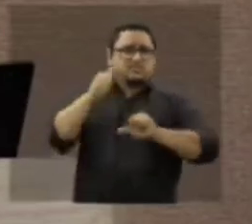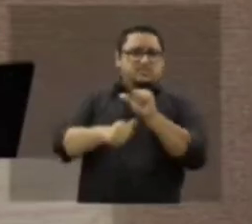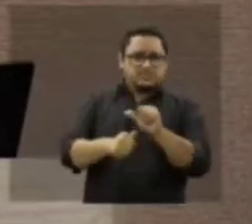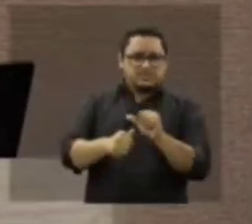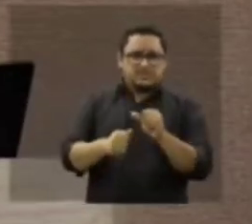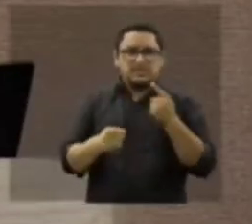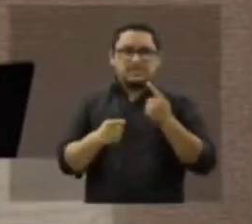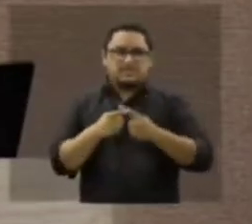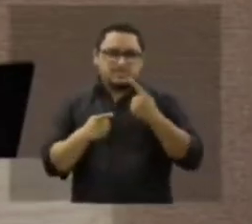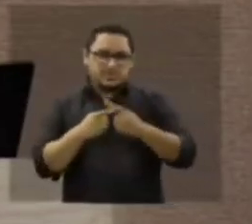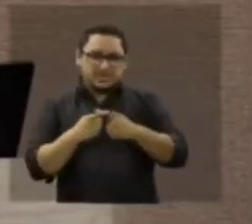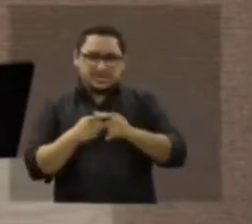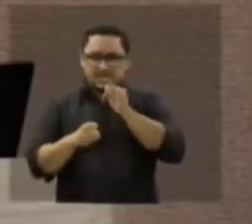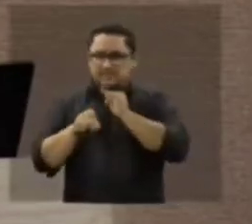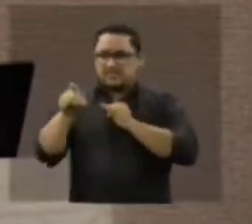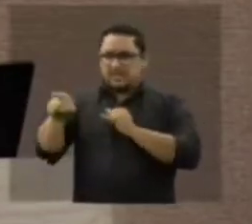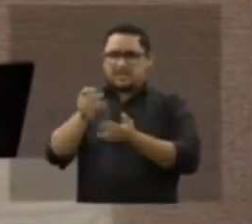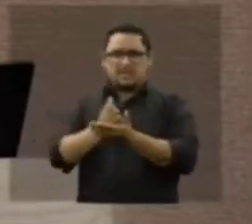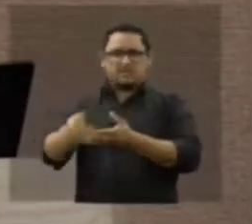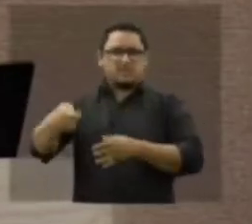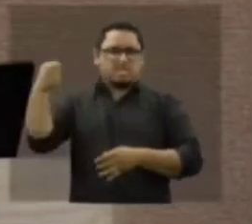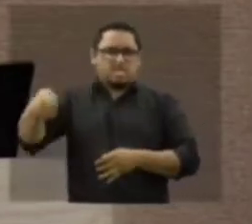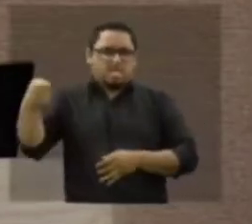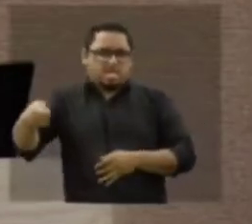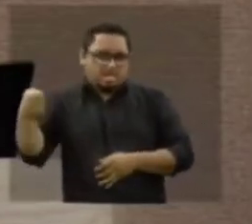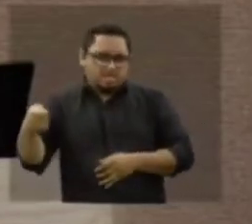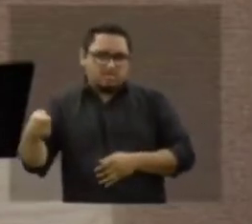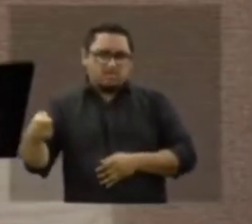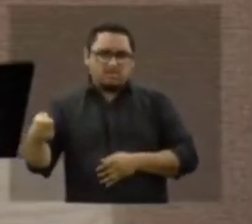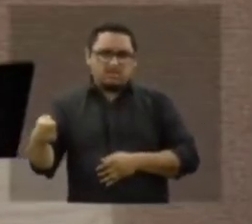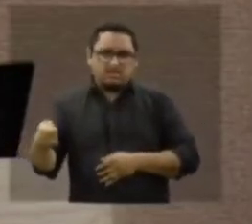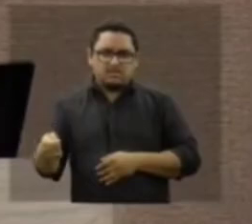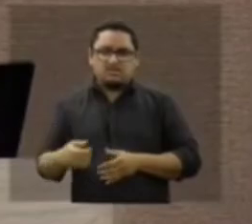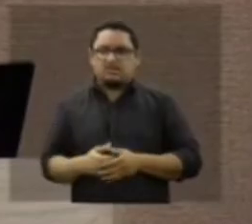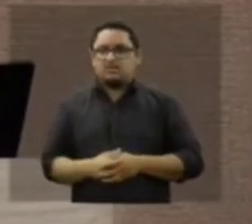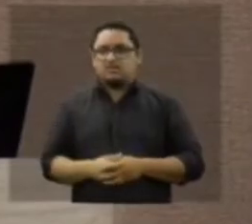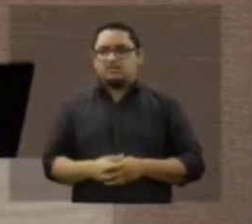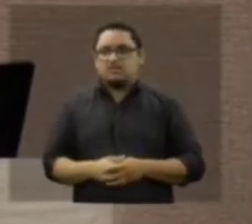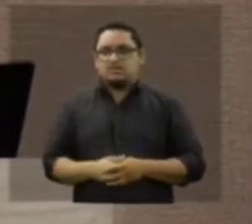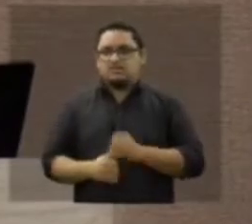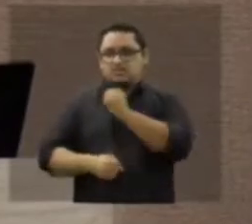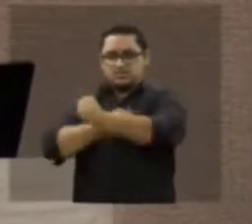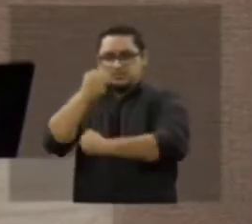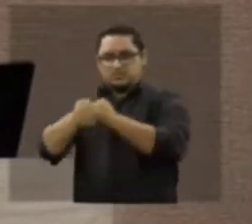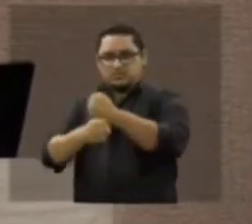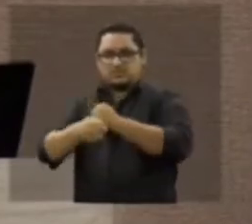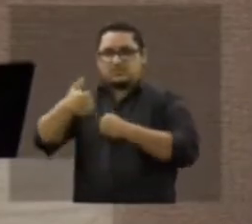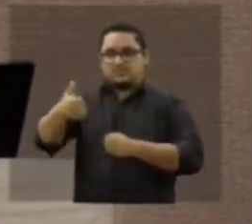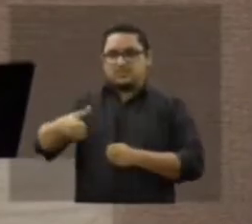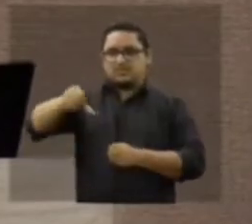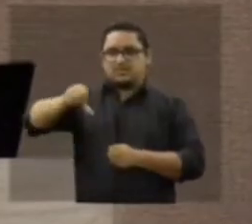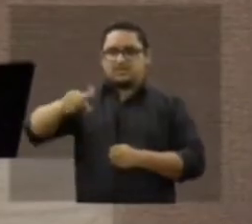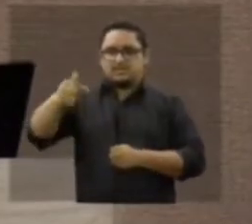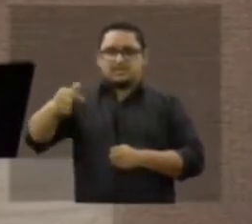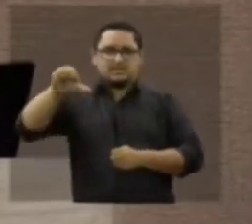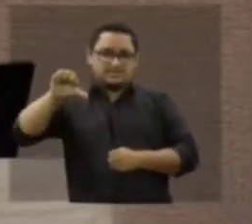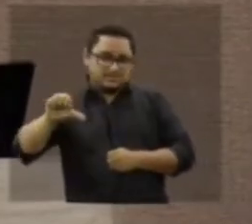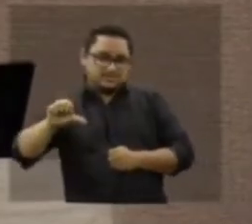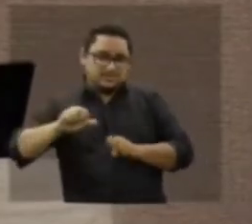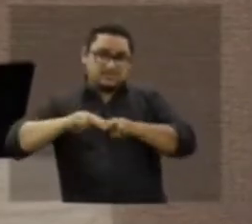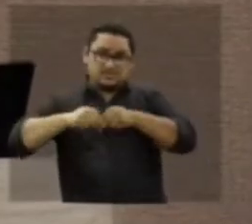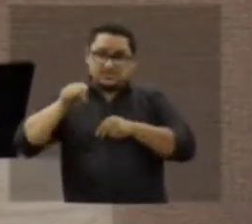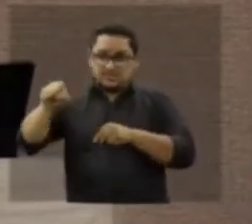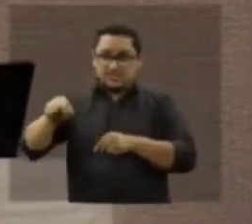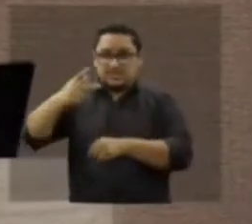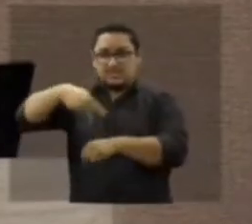a instauração do Regime teocrático com a revolução islâmica em 1979 que tornou o Irã o maior